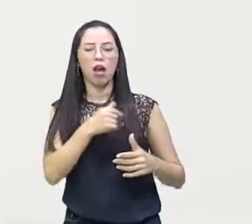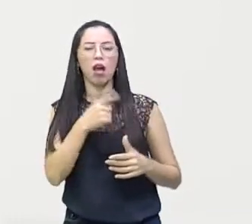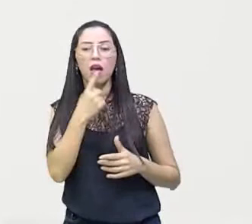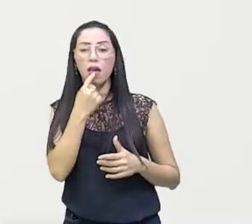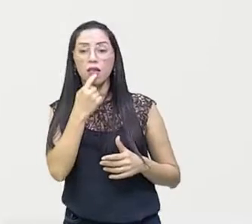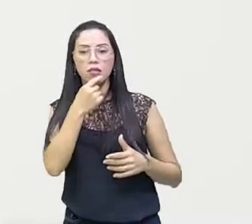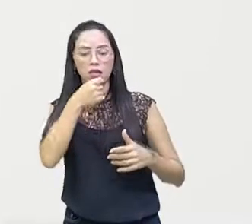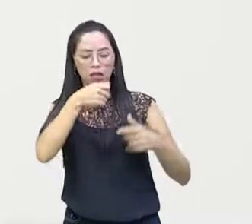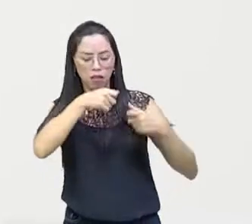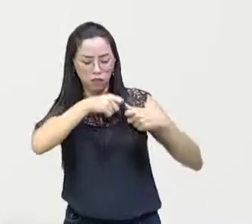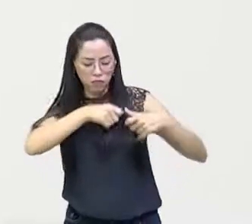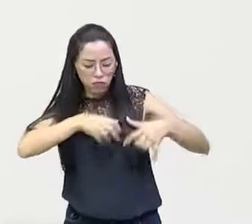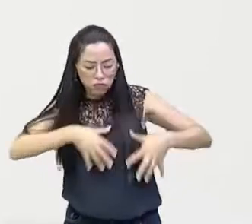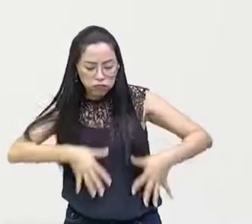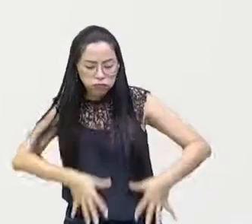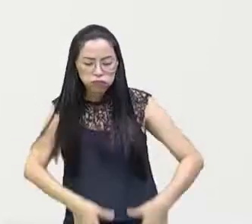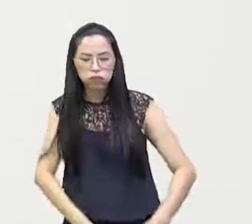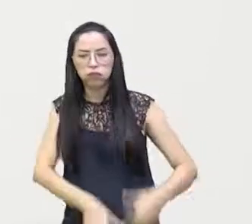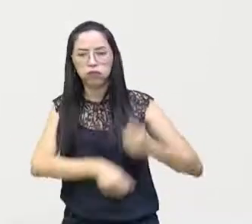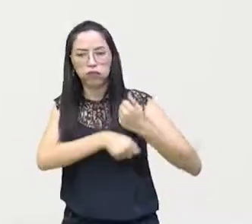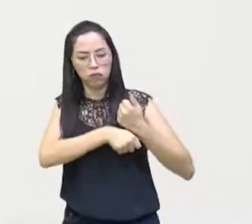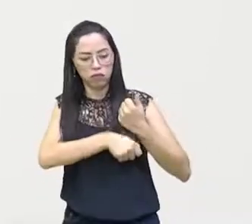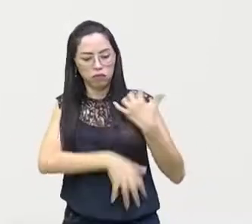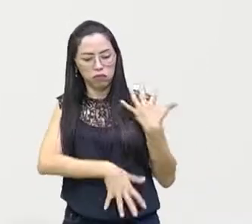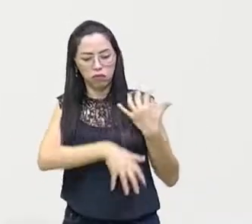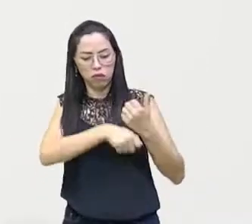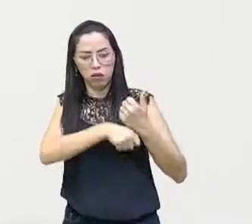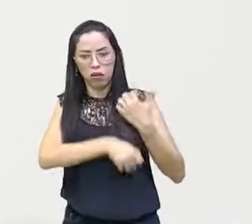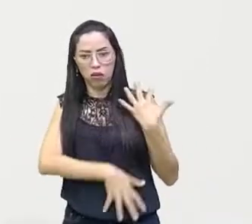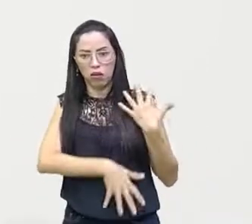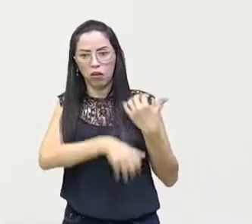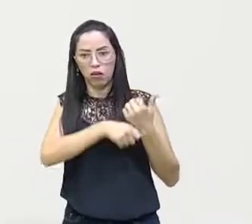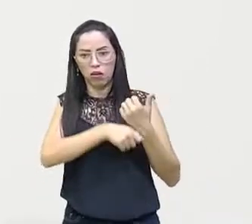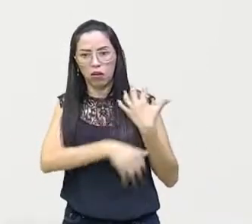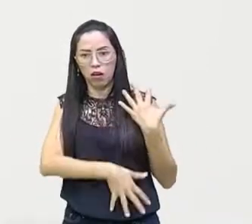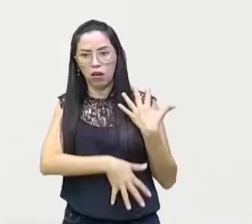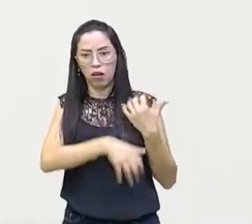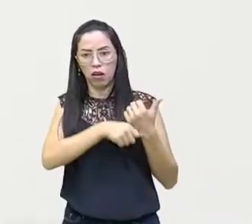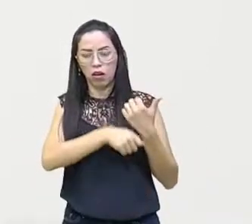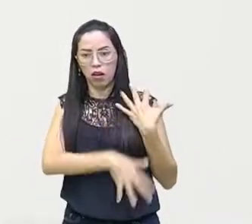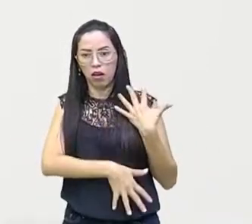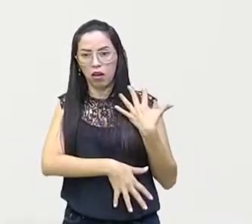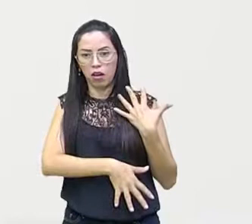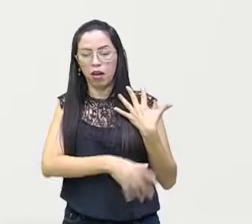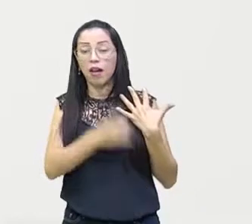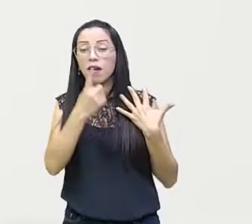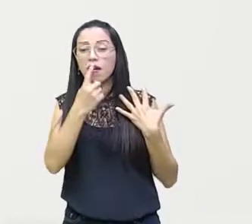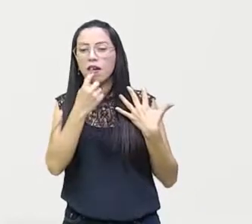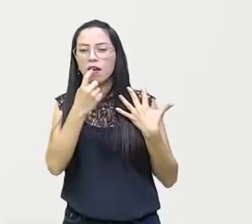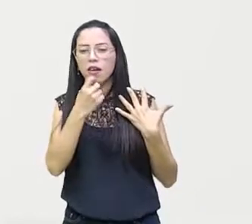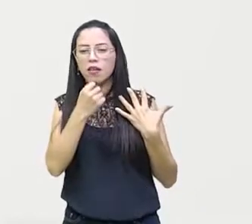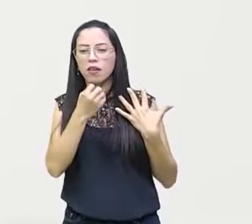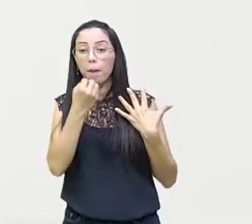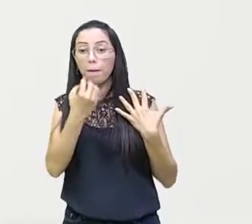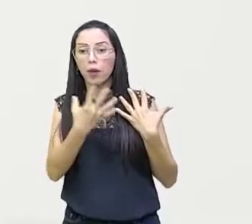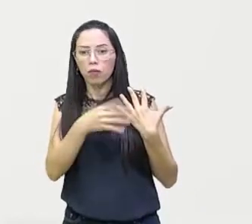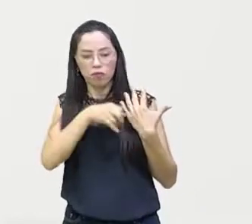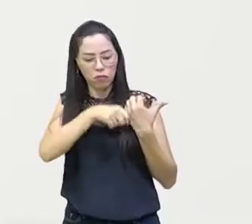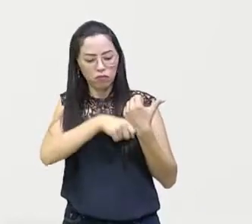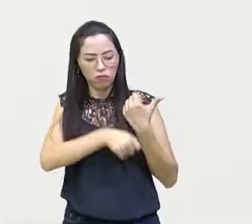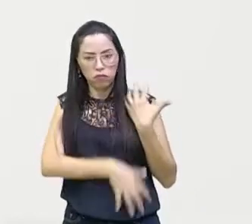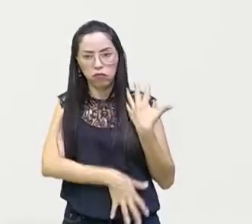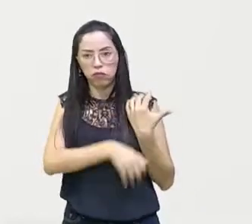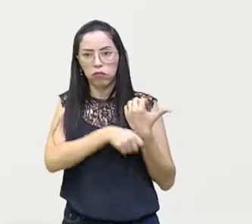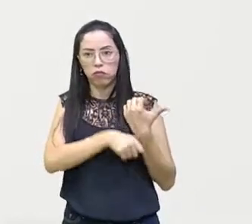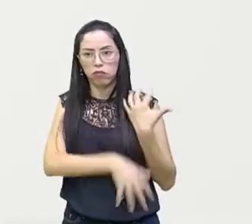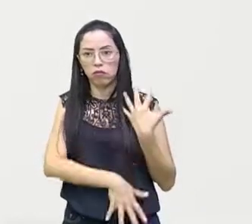vital, porque ele precisa estar constantemente bombeando o sangue, ele não pode parar. Então, a principal